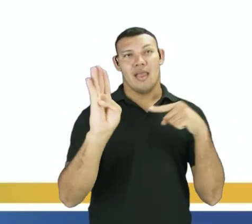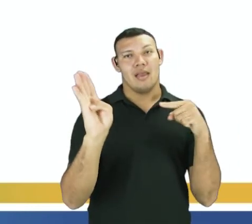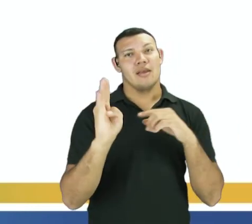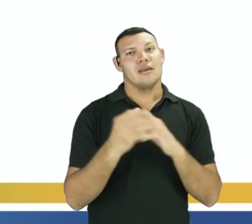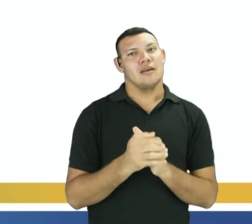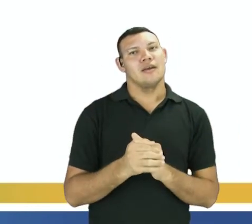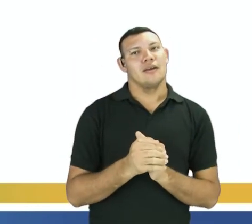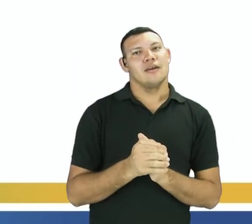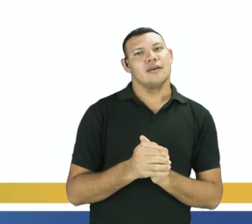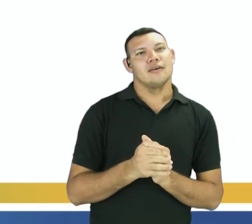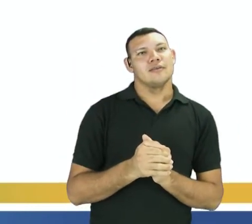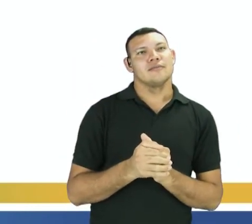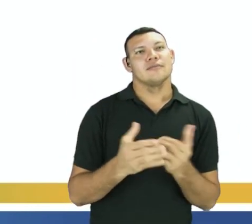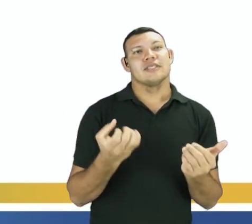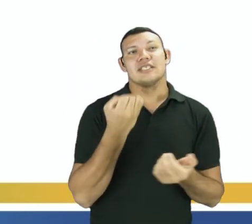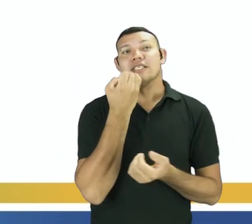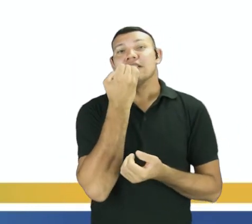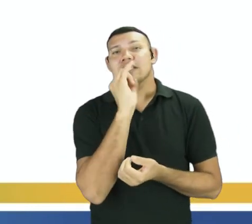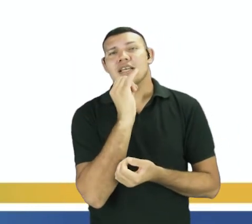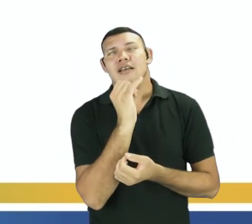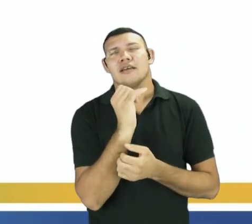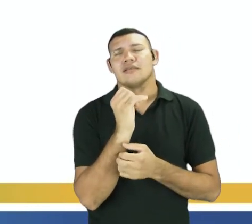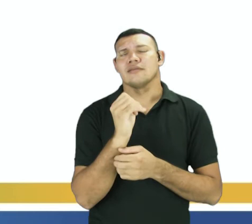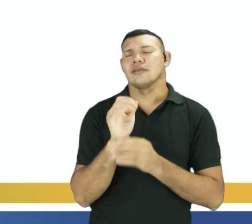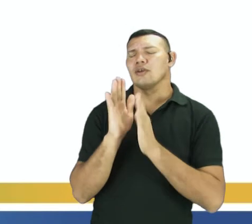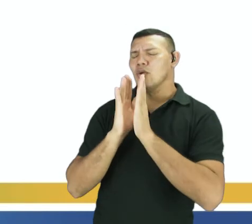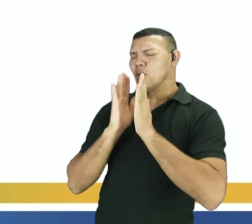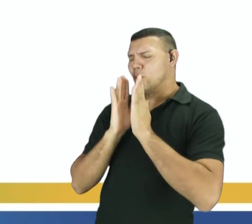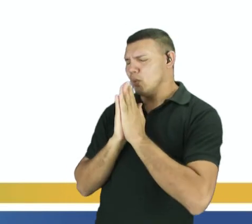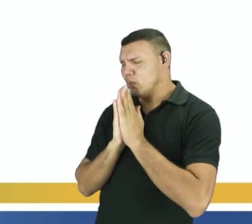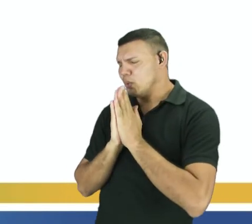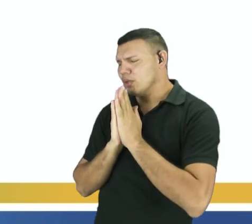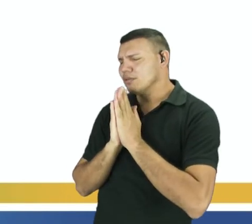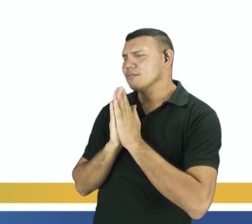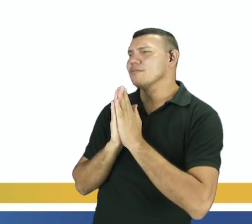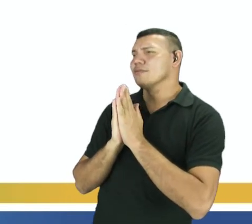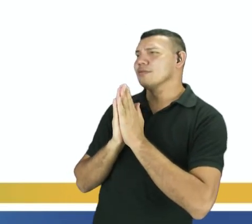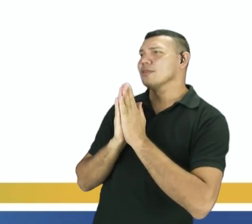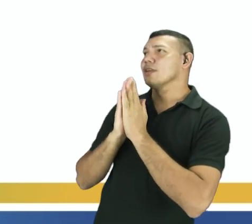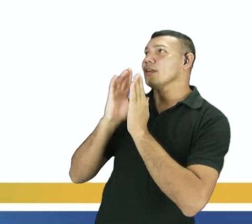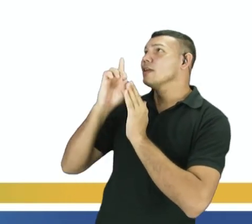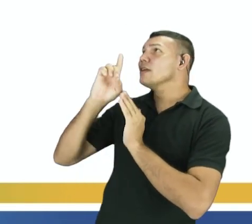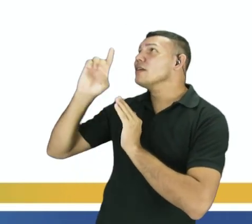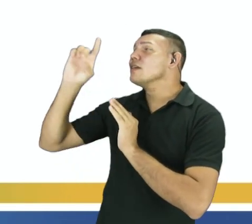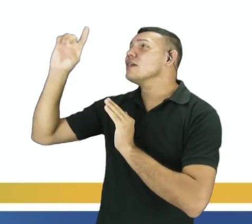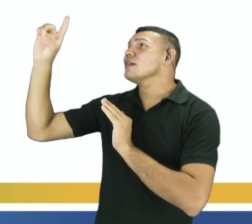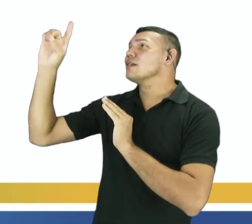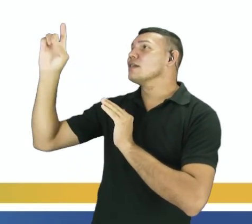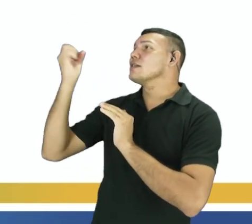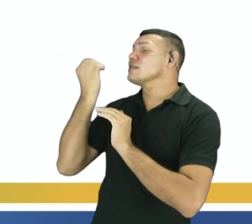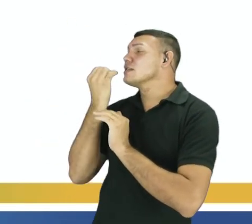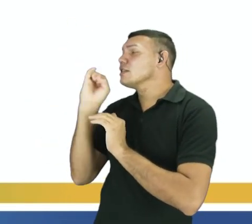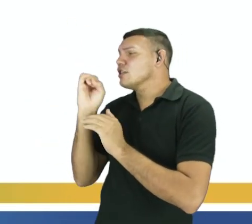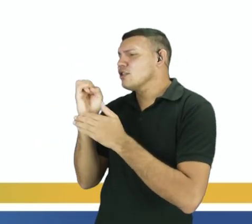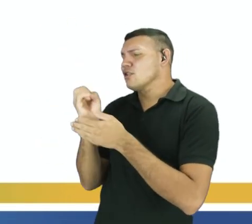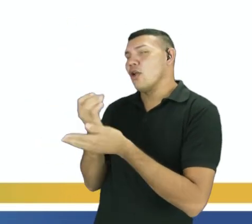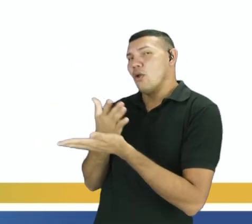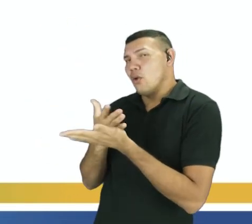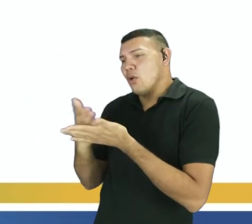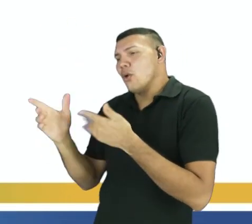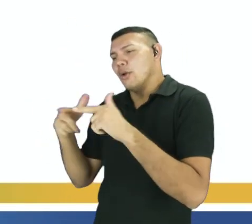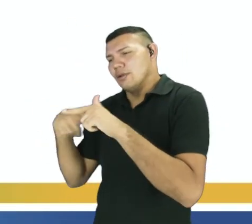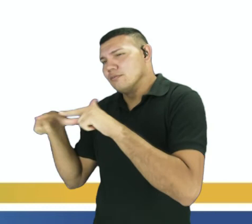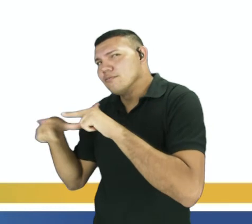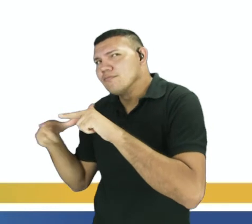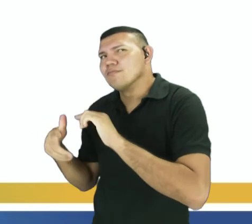aí esta relação de condição? Ah, professor, é claro que é a letra B. Você falou isso muito bem. Mira,